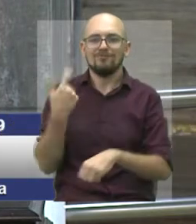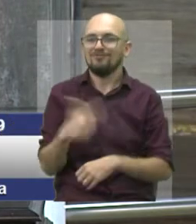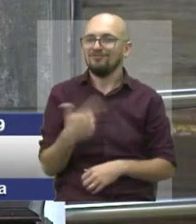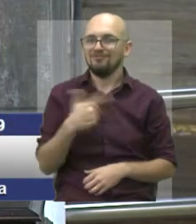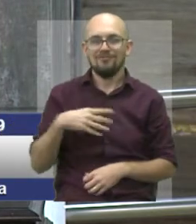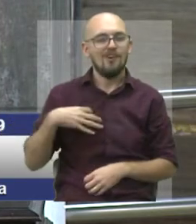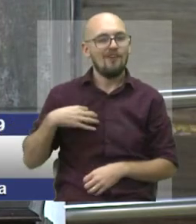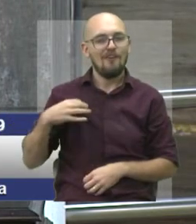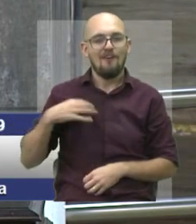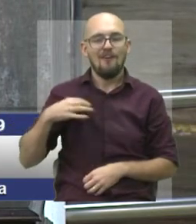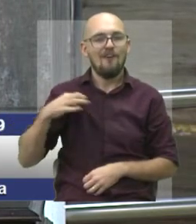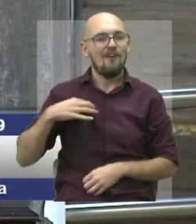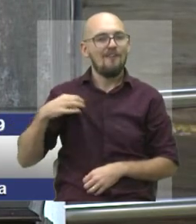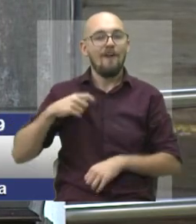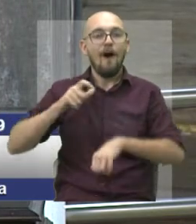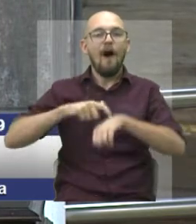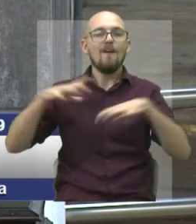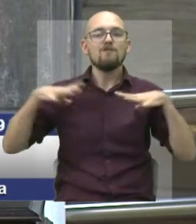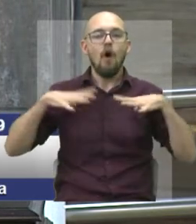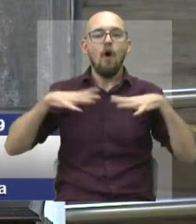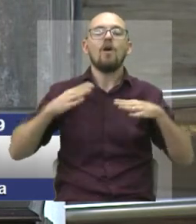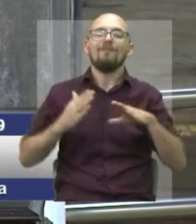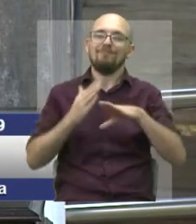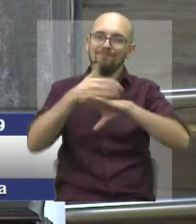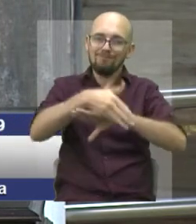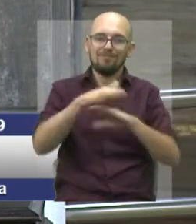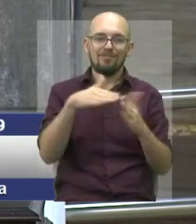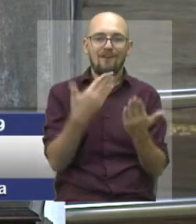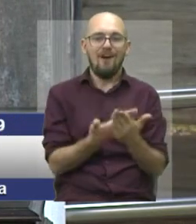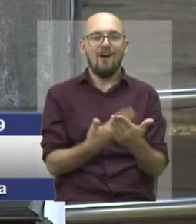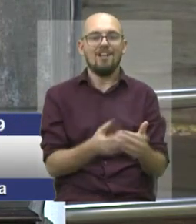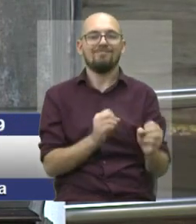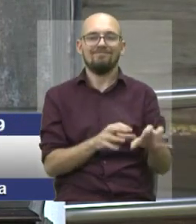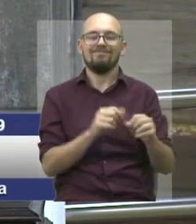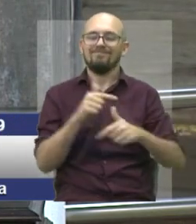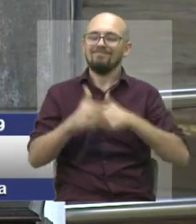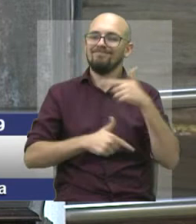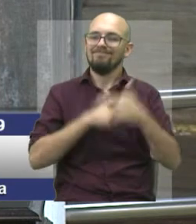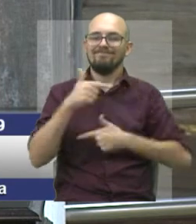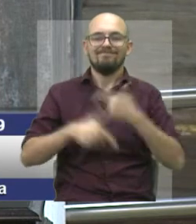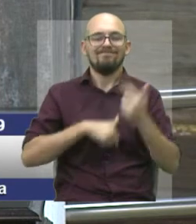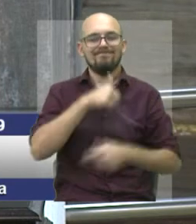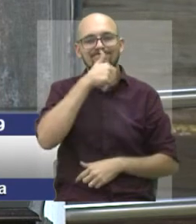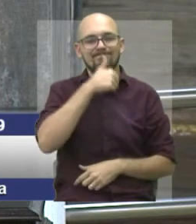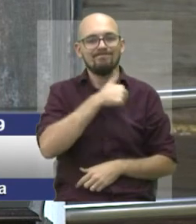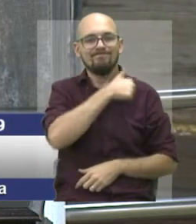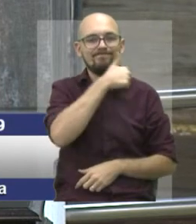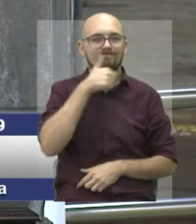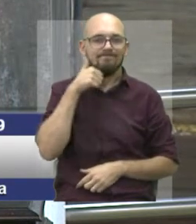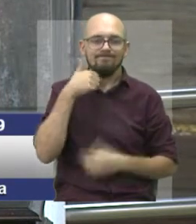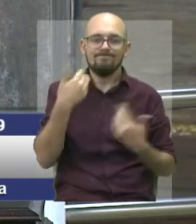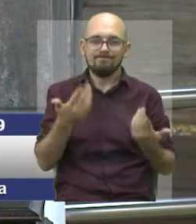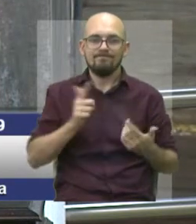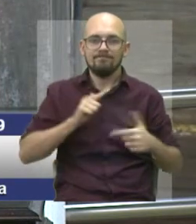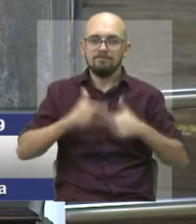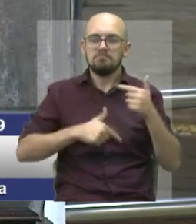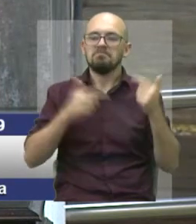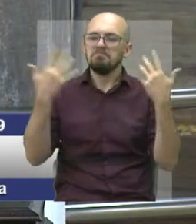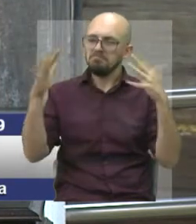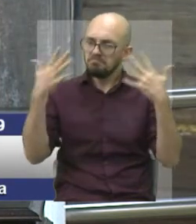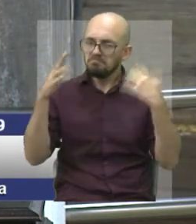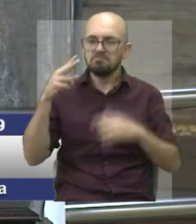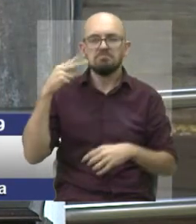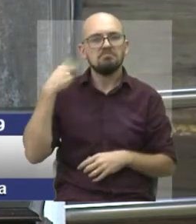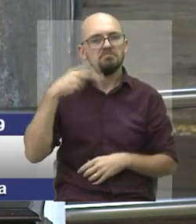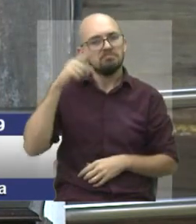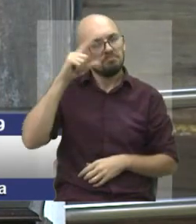trabalho nos seus horários de folga. Então, assim, é uma dedicação da Polícia Militar que faz esse trabalho. Então, parabenizo ao